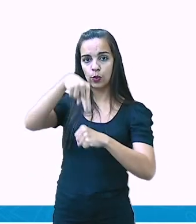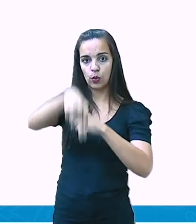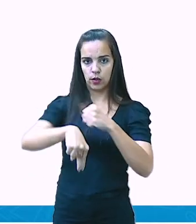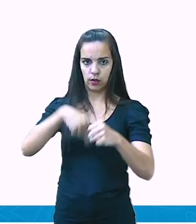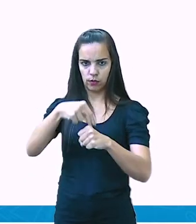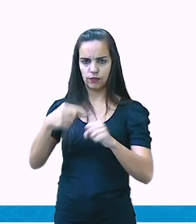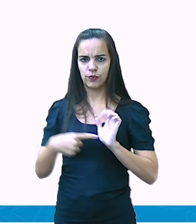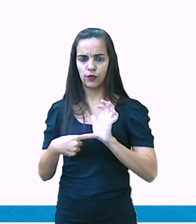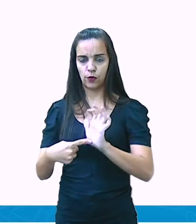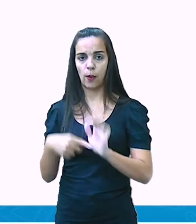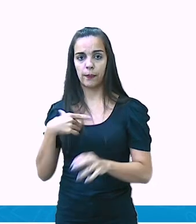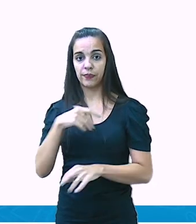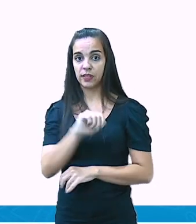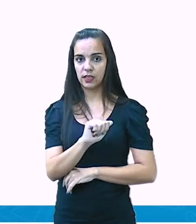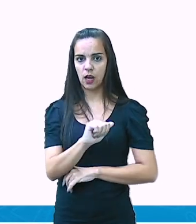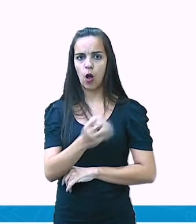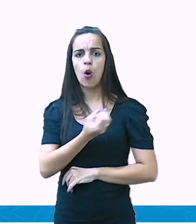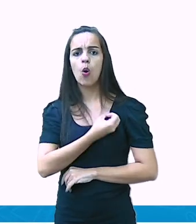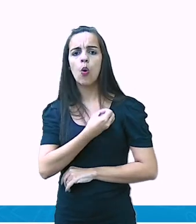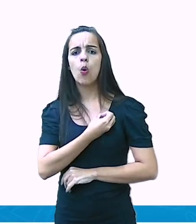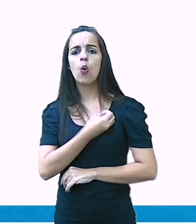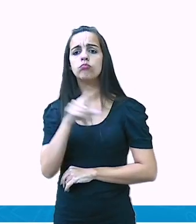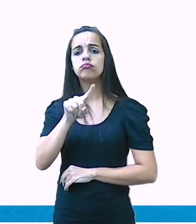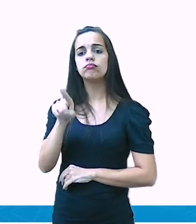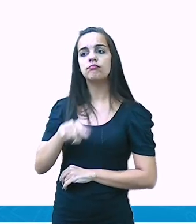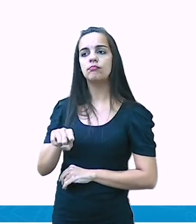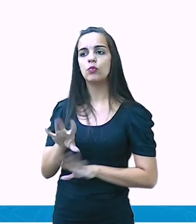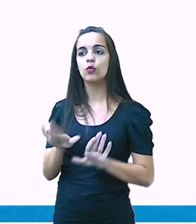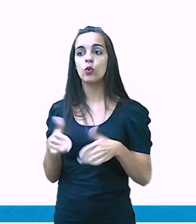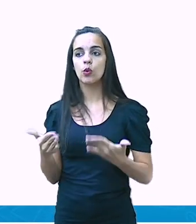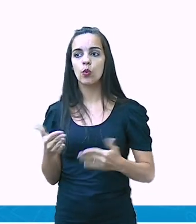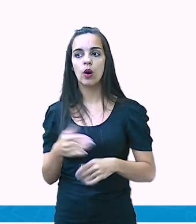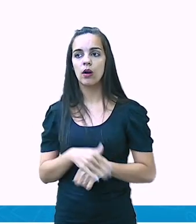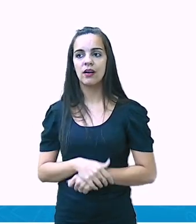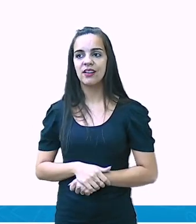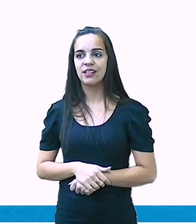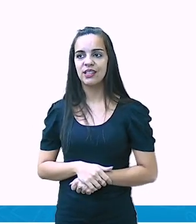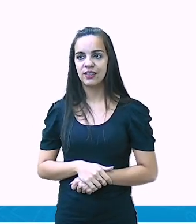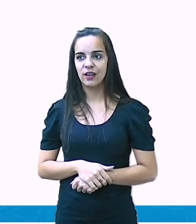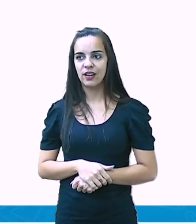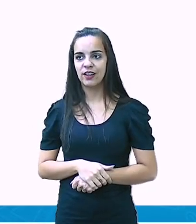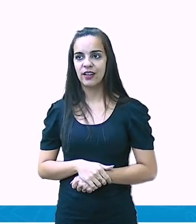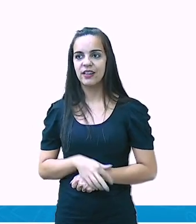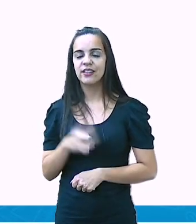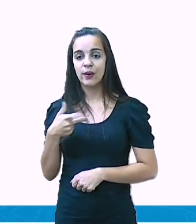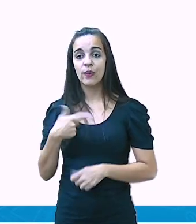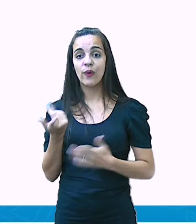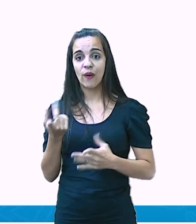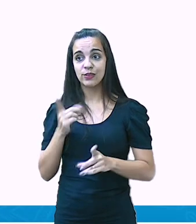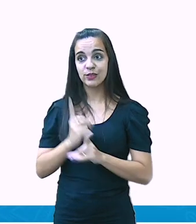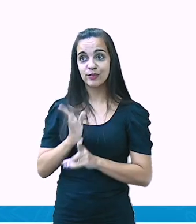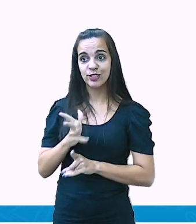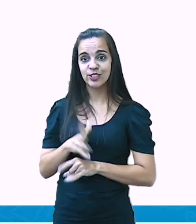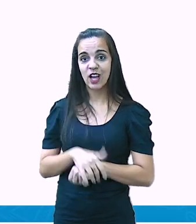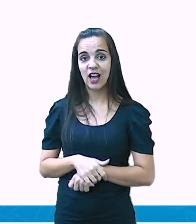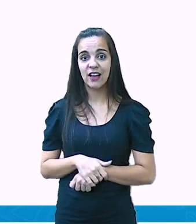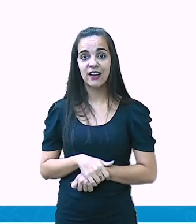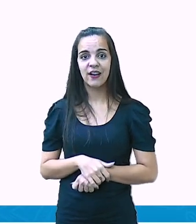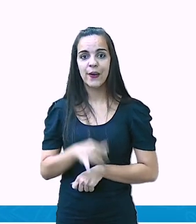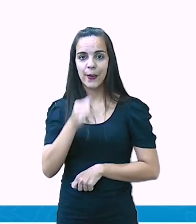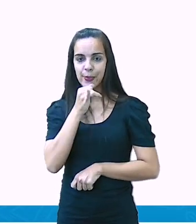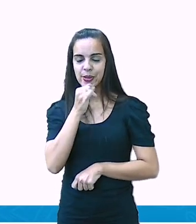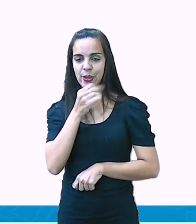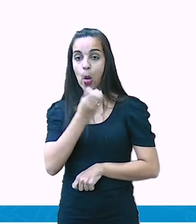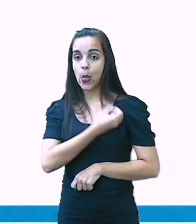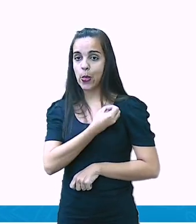Pergunta, qual o número atômico deste átomo? Quem respondeu primeiro? Quem? Muito bem. Quem disse que o